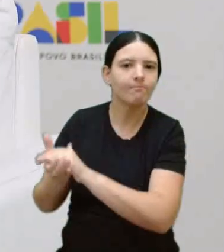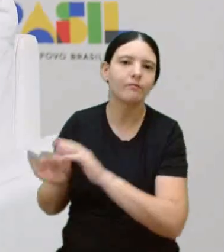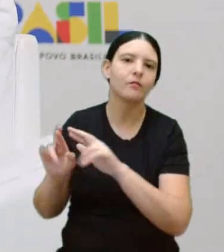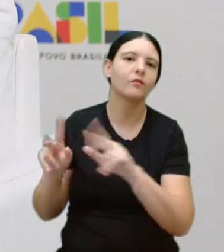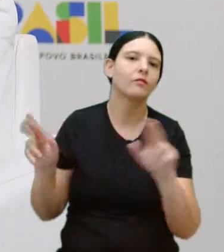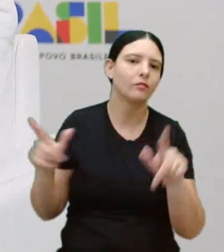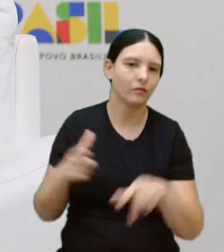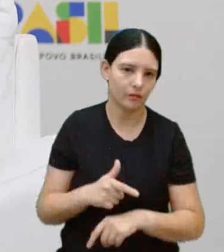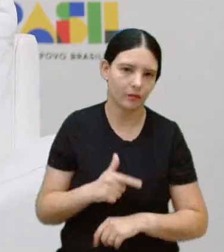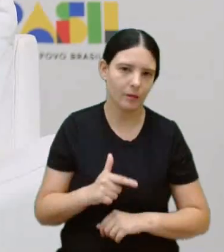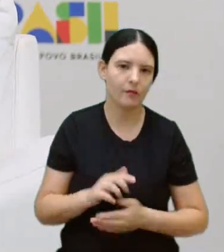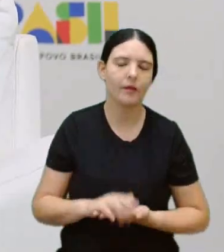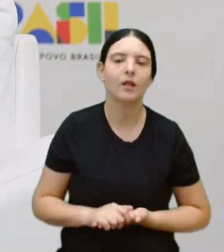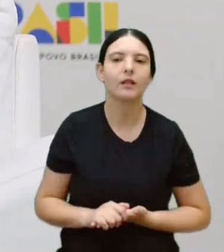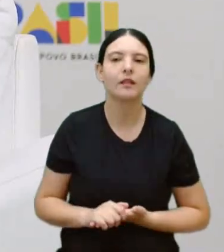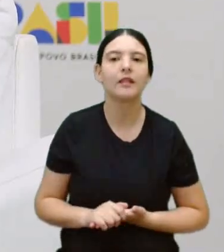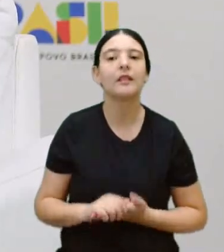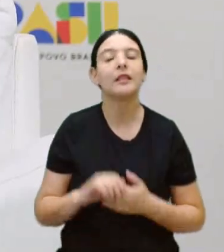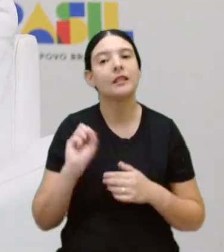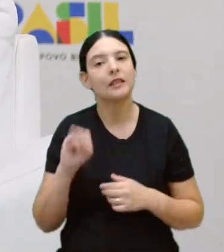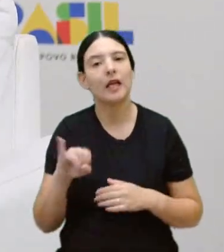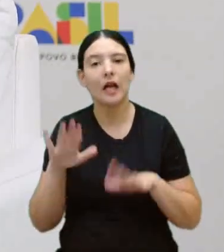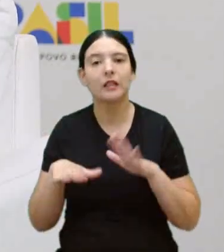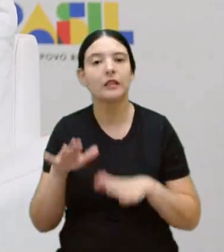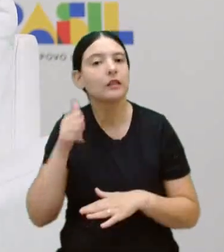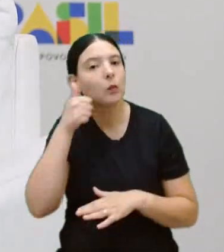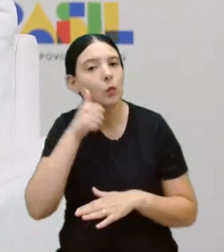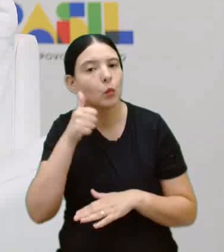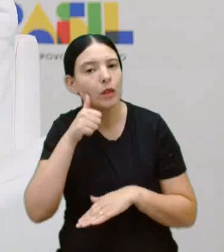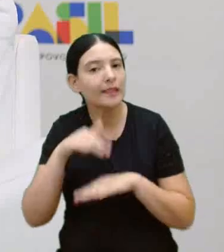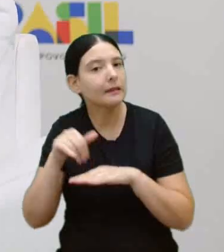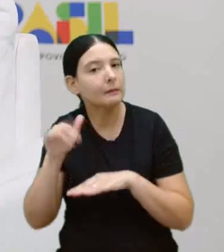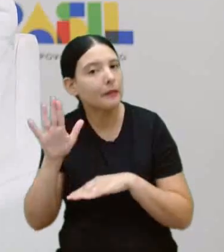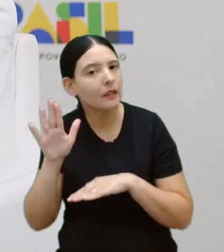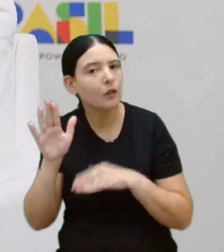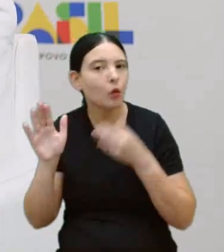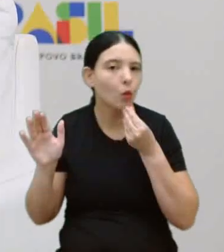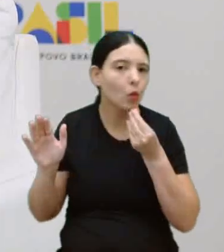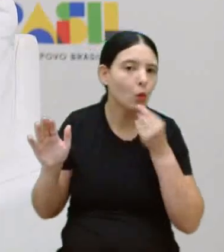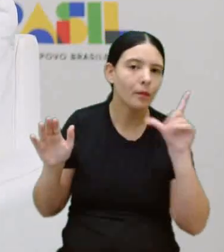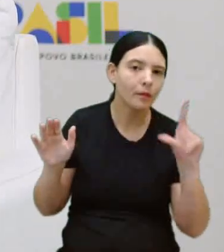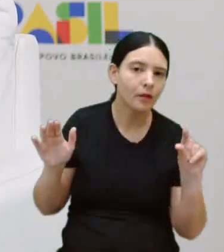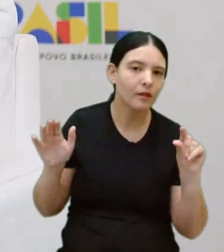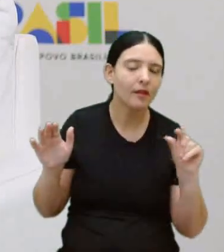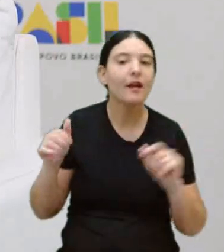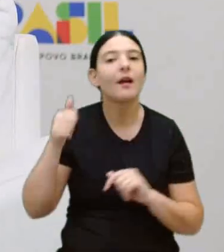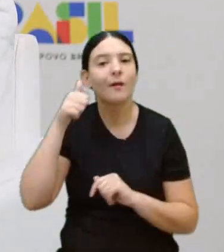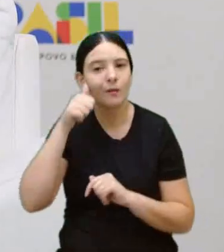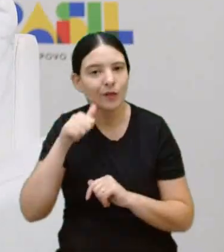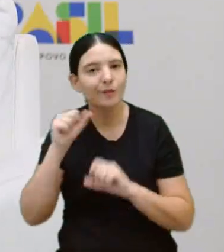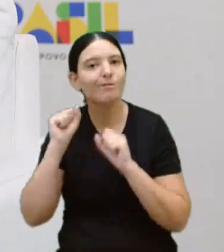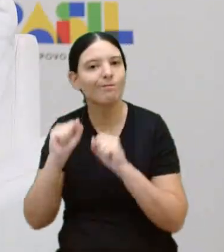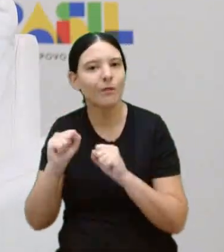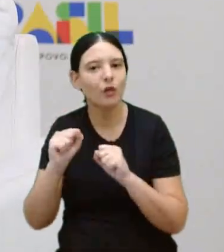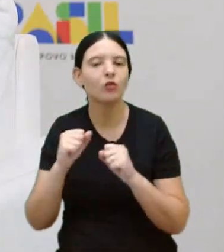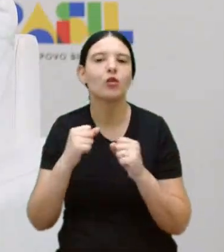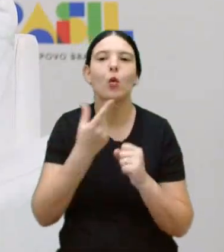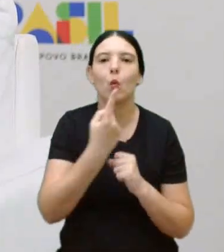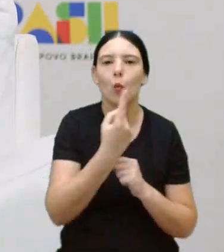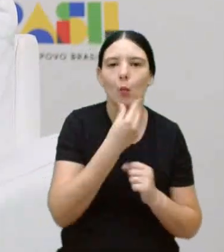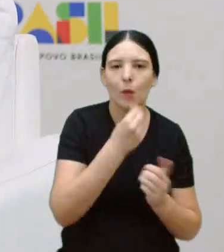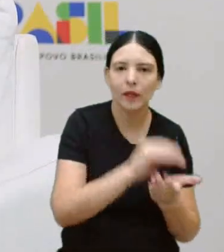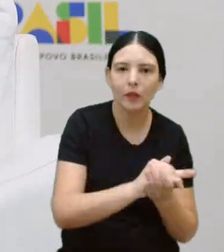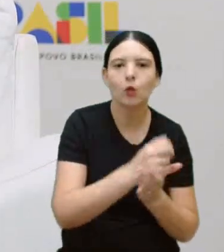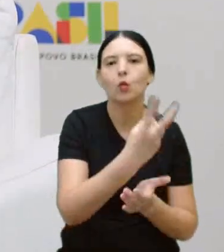num contexto demográfico tem mais mulheres, mais homens do que mulheres, essa mulher pode ter 2 maridos, 3 maridos. É o caso de algumas